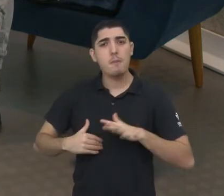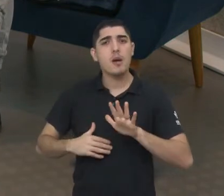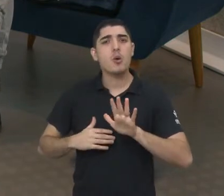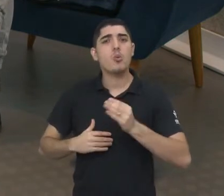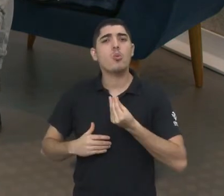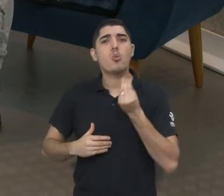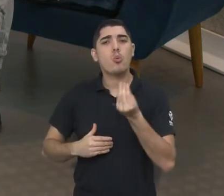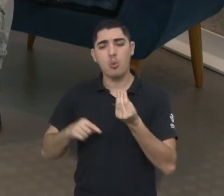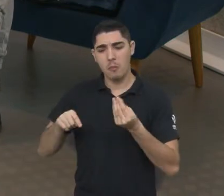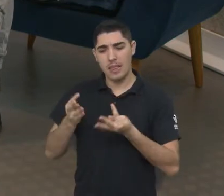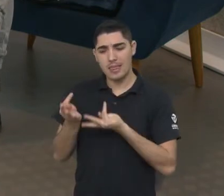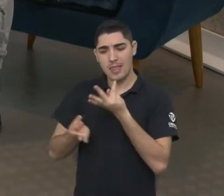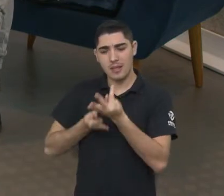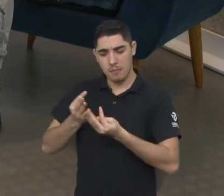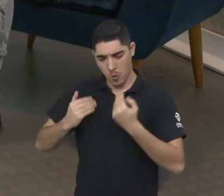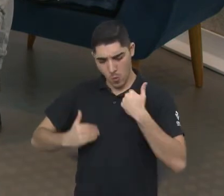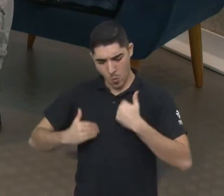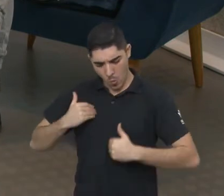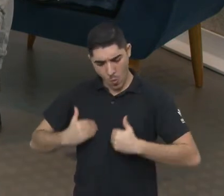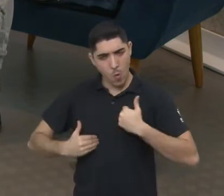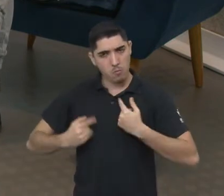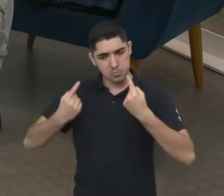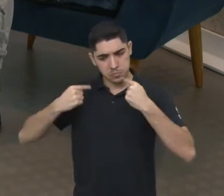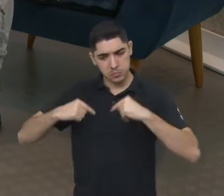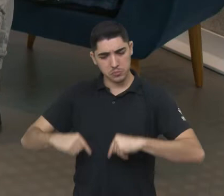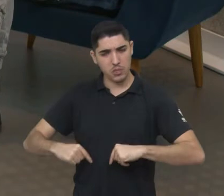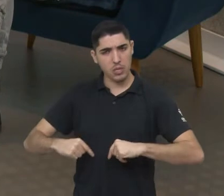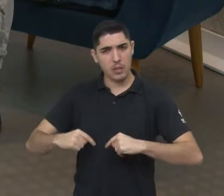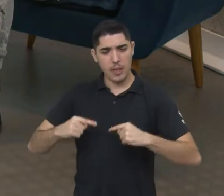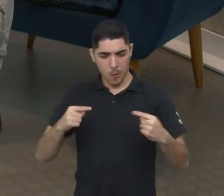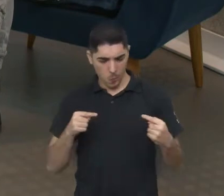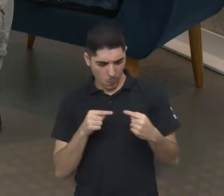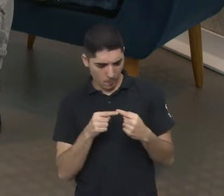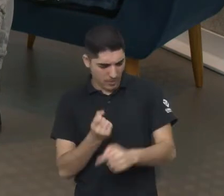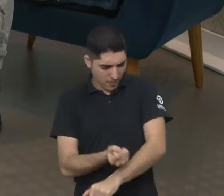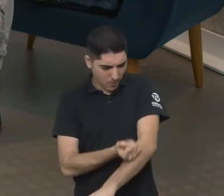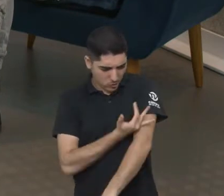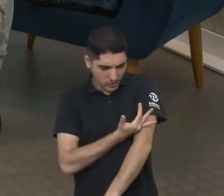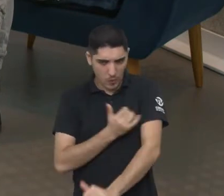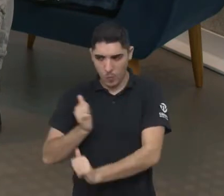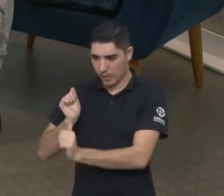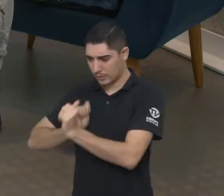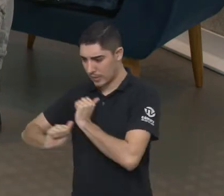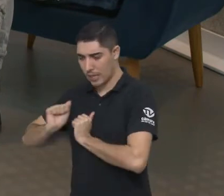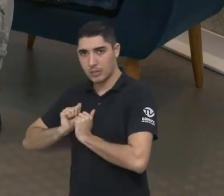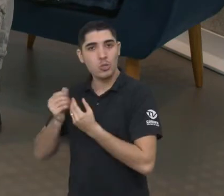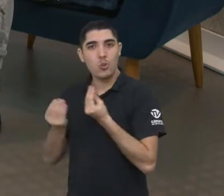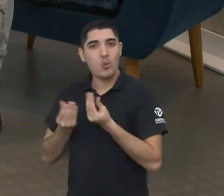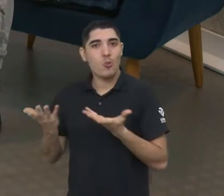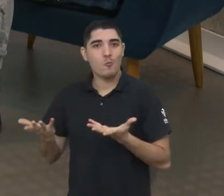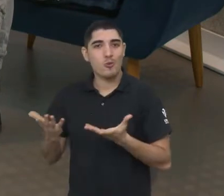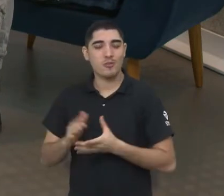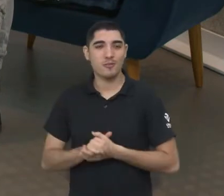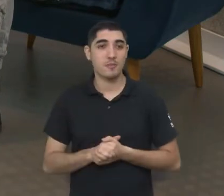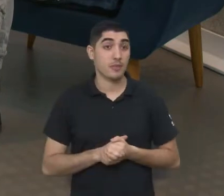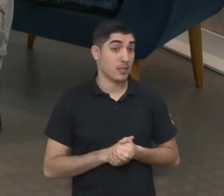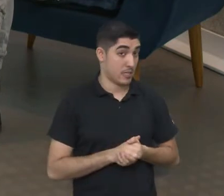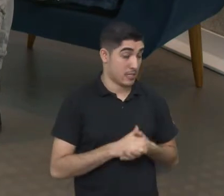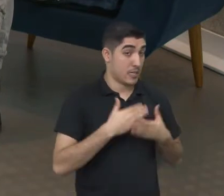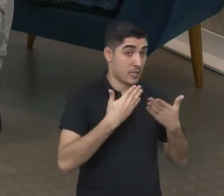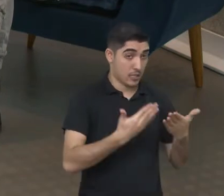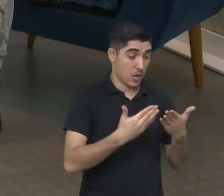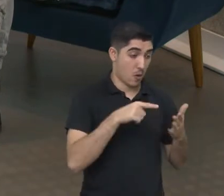que funciona essa terapia corporal juntamente com as emoções, ansiedade? Sim. A